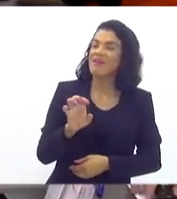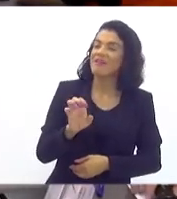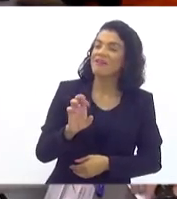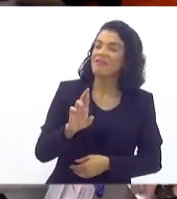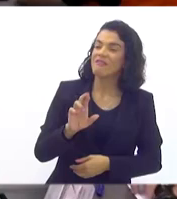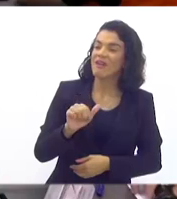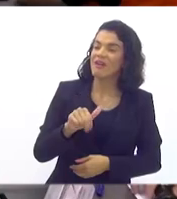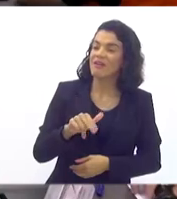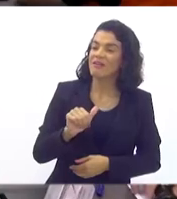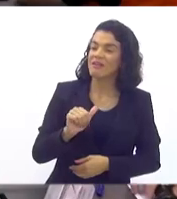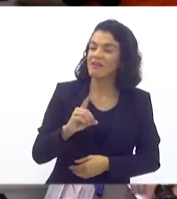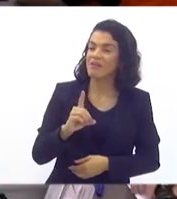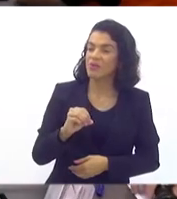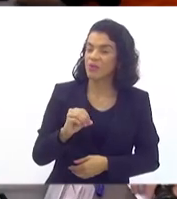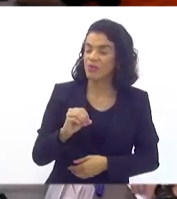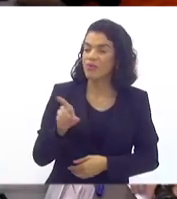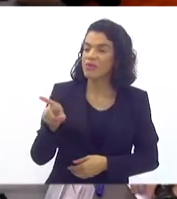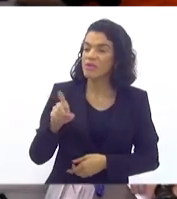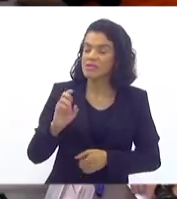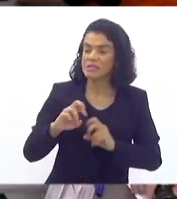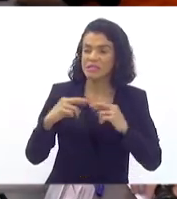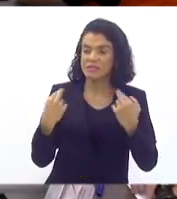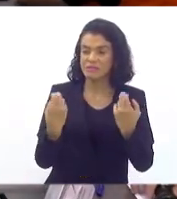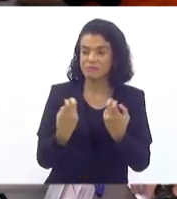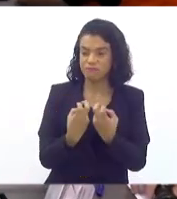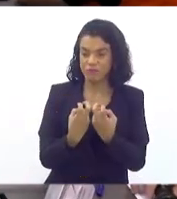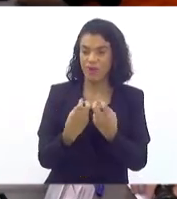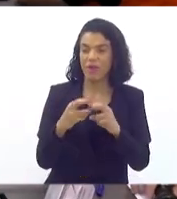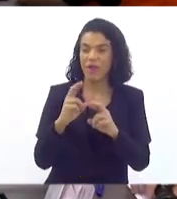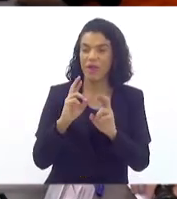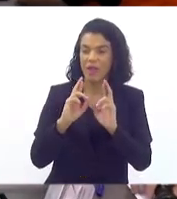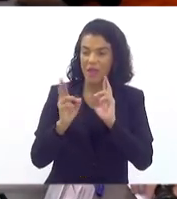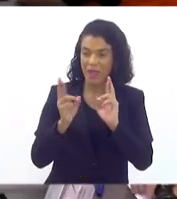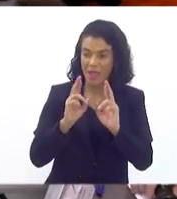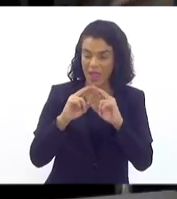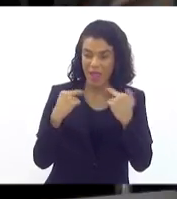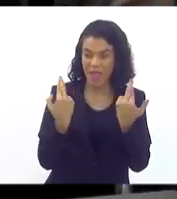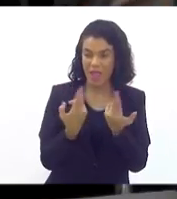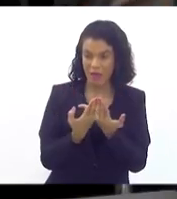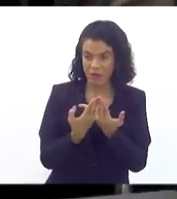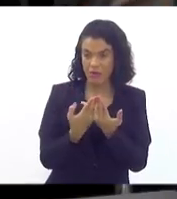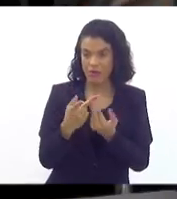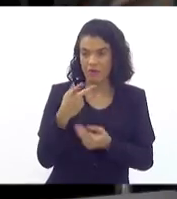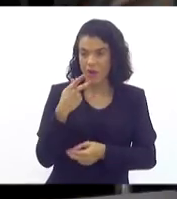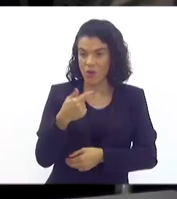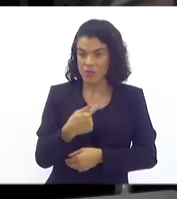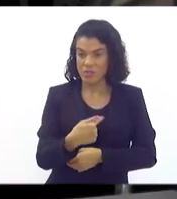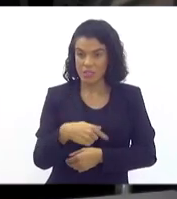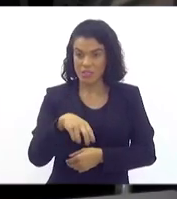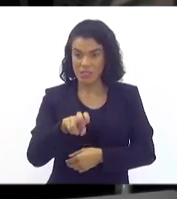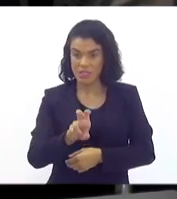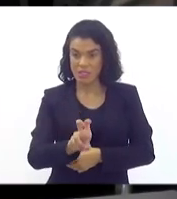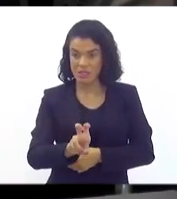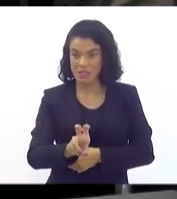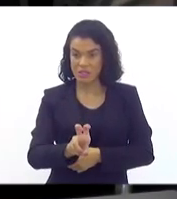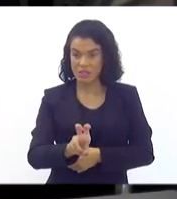quando vocês estão lá em reunião como você falou 75